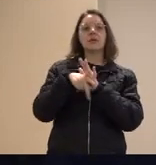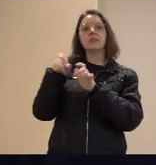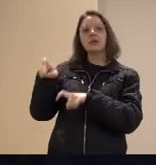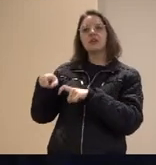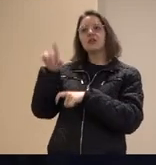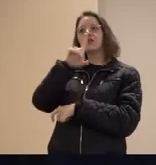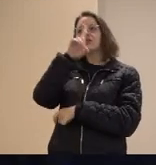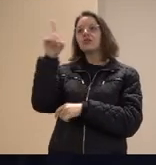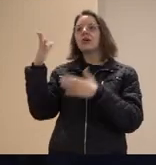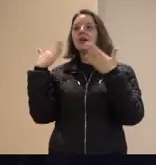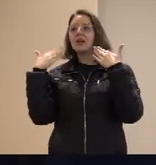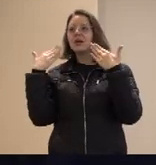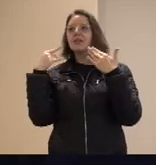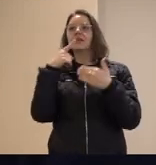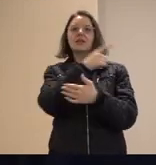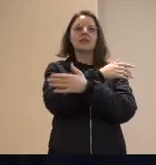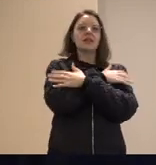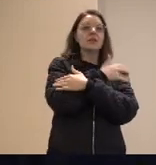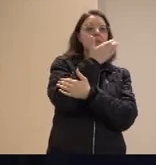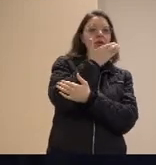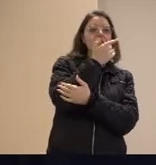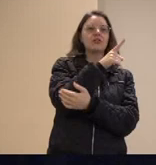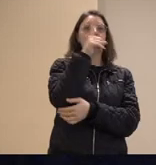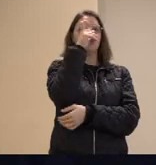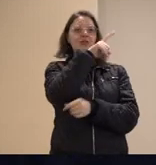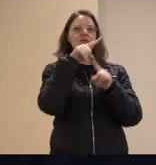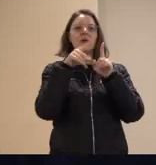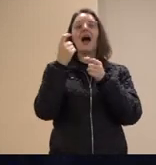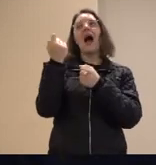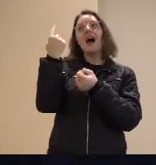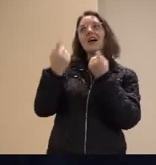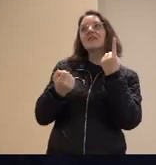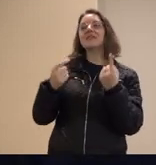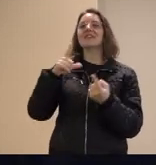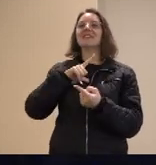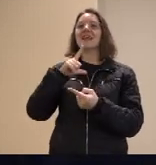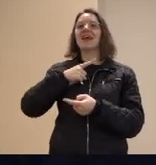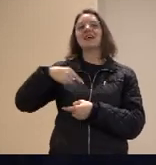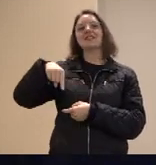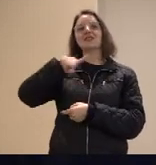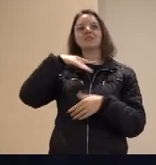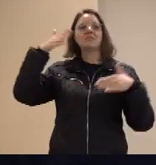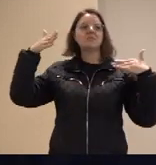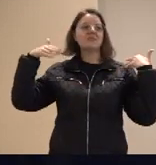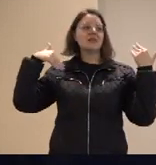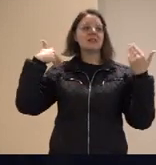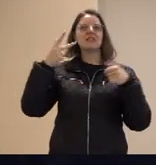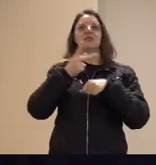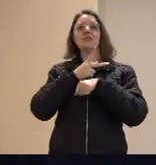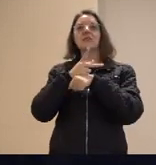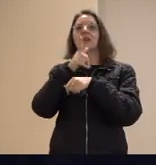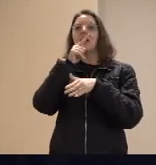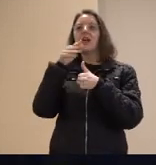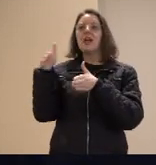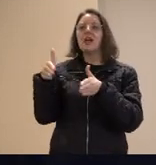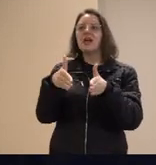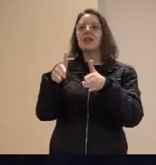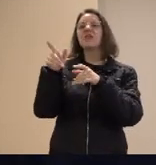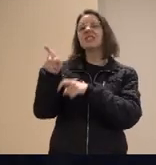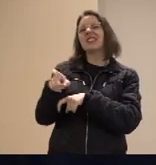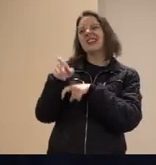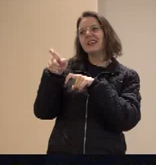quente, que é raro em São Joaquim, mas às vezes tem. E aí, a gente procura fazer o que eles querem. Então, nesse dia, a gente foi para um rio, para um